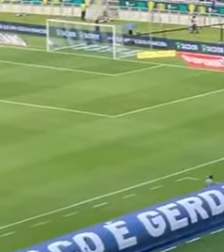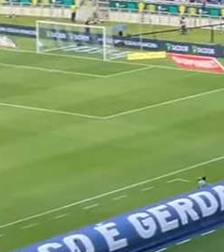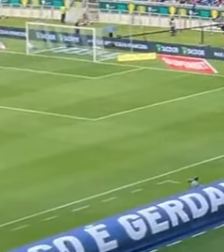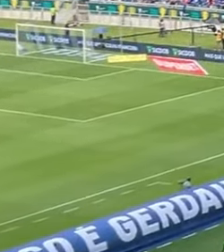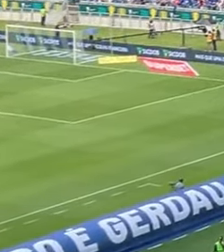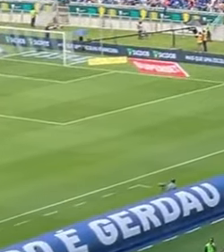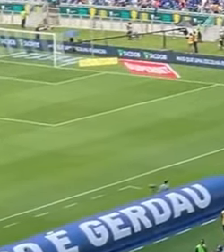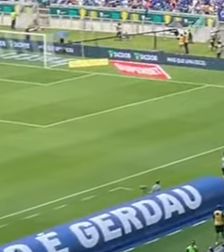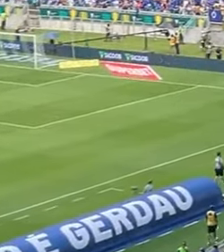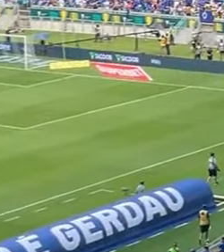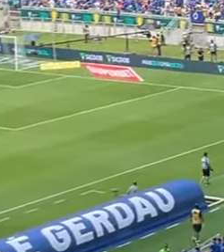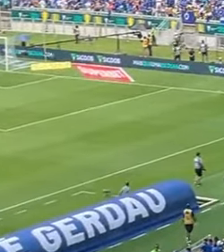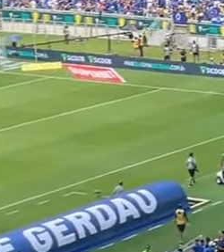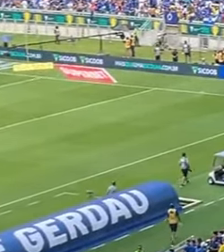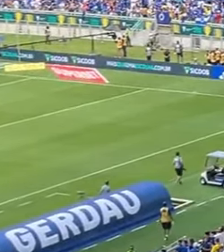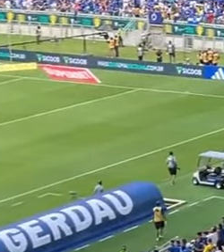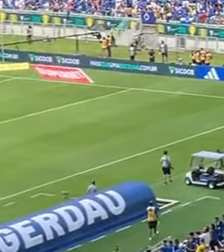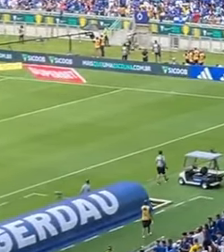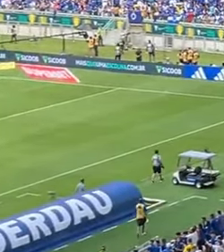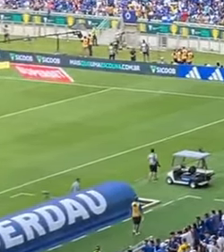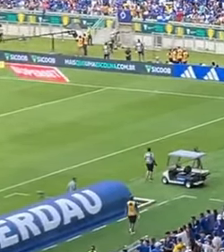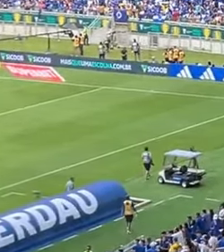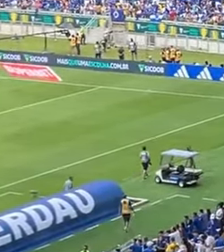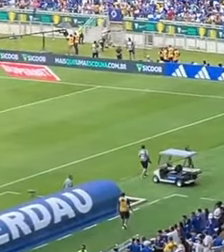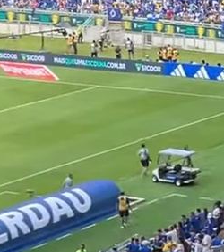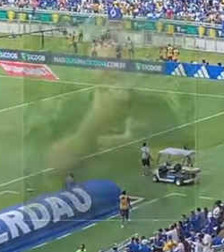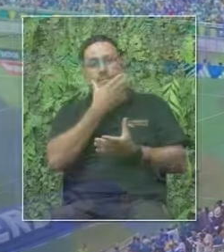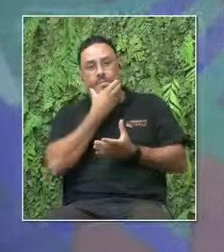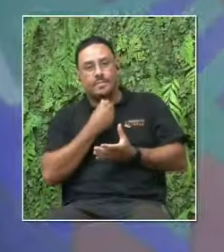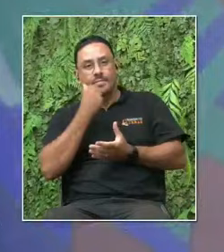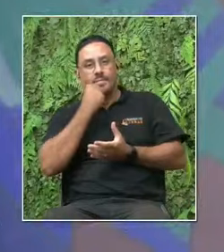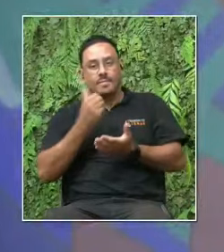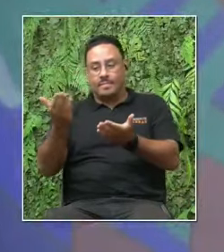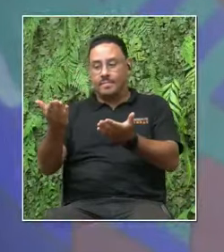chegando sejam bem-vindos sejam